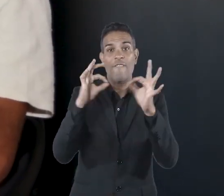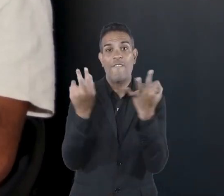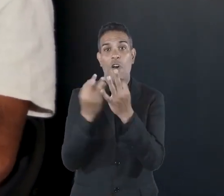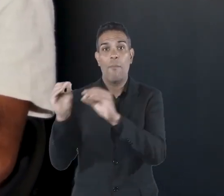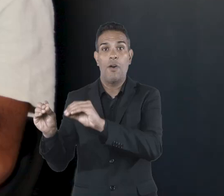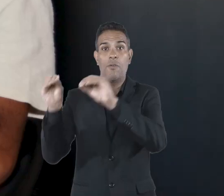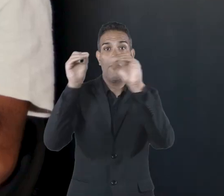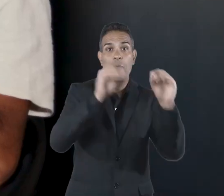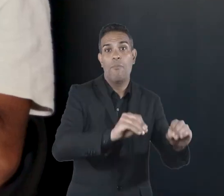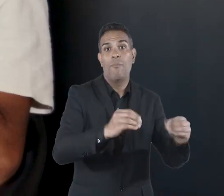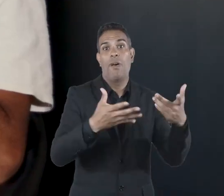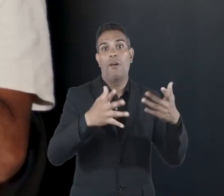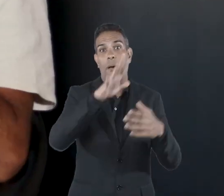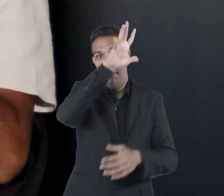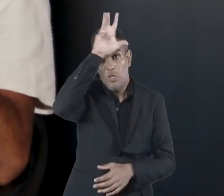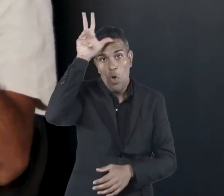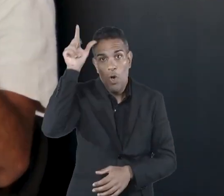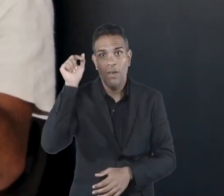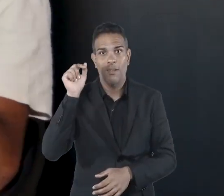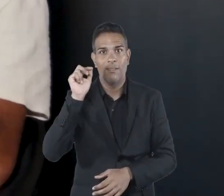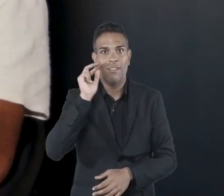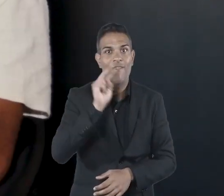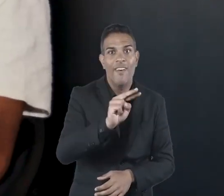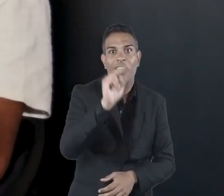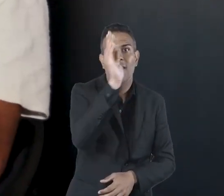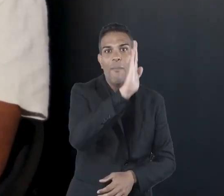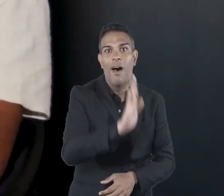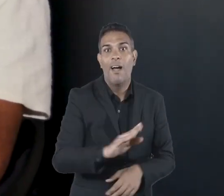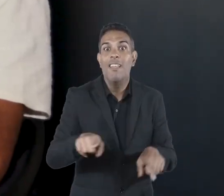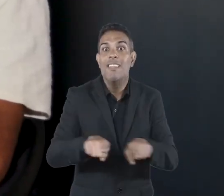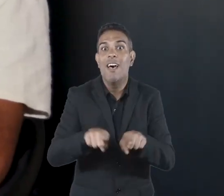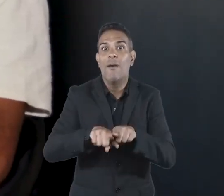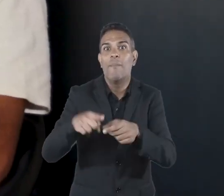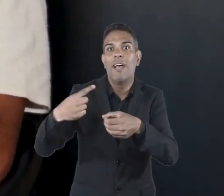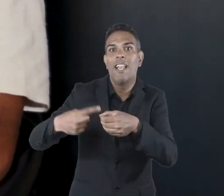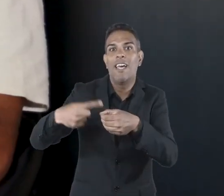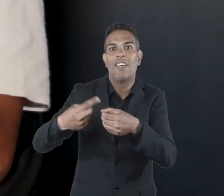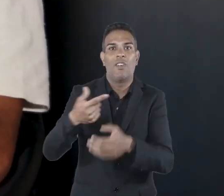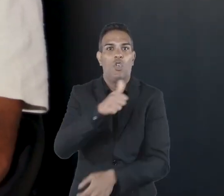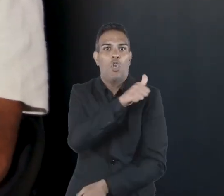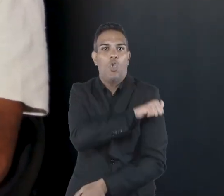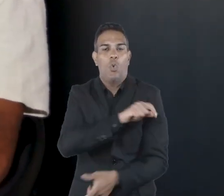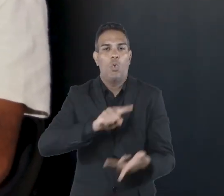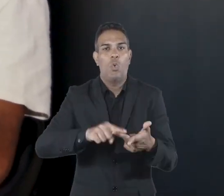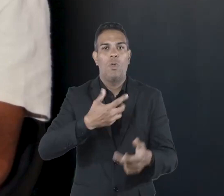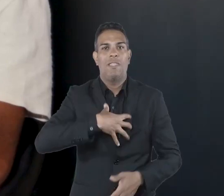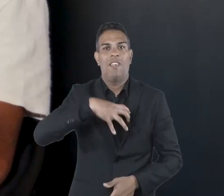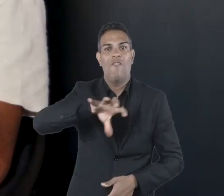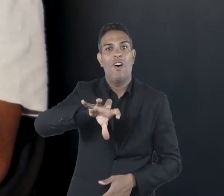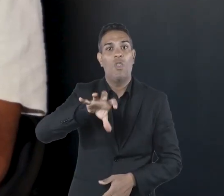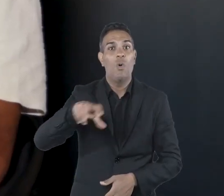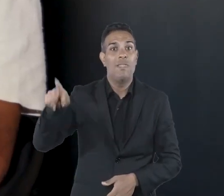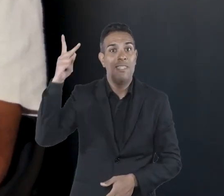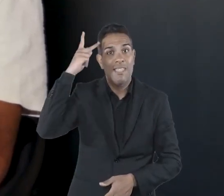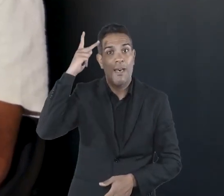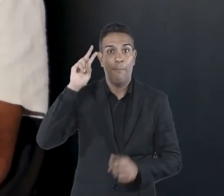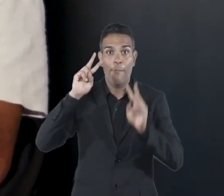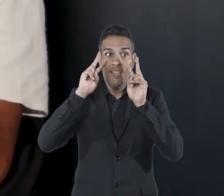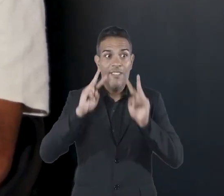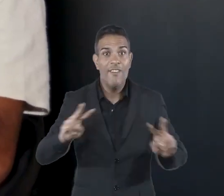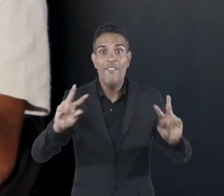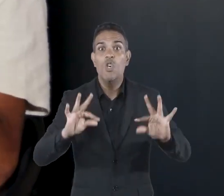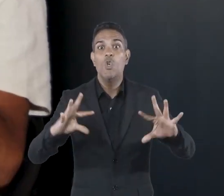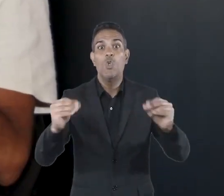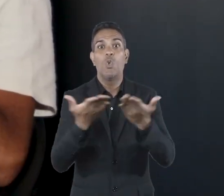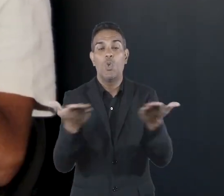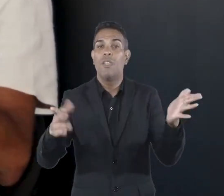Dois Irmãos, história de famílias árabes que vieram para a Amazônia, para o Acre. Então, imagina aqui nas cidades grandes, no Salvador, no São Paulo,